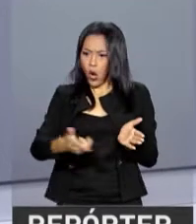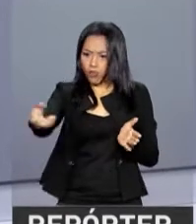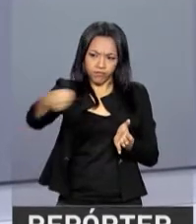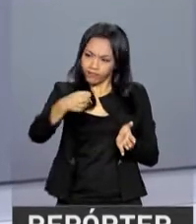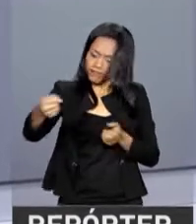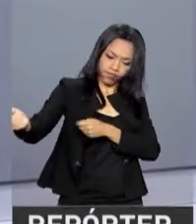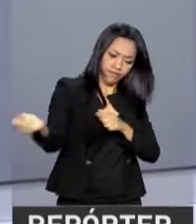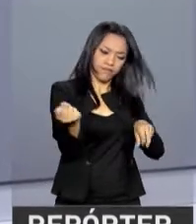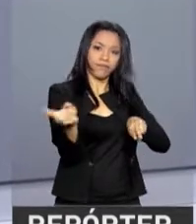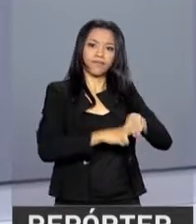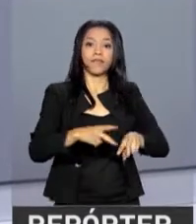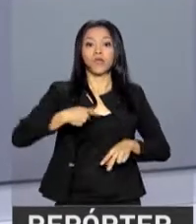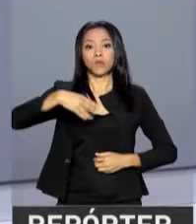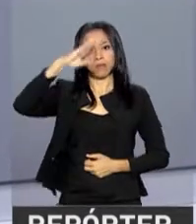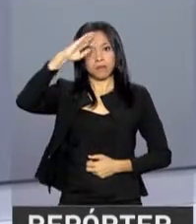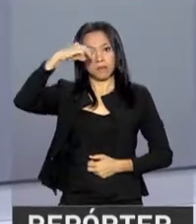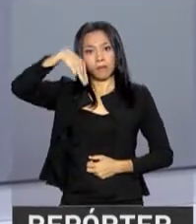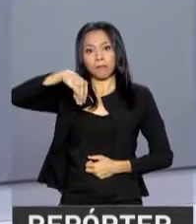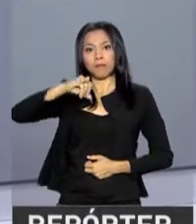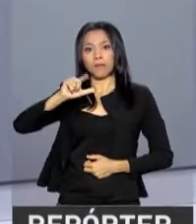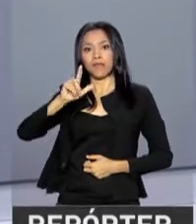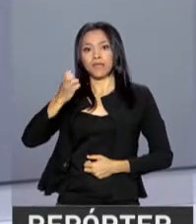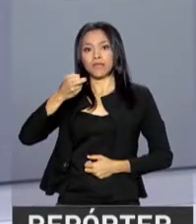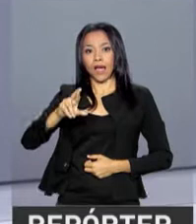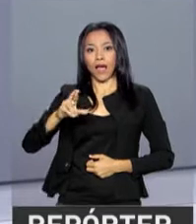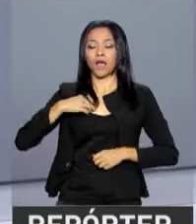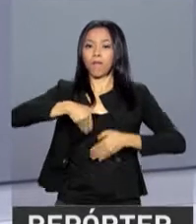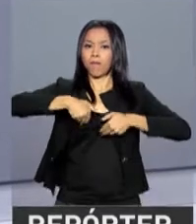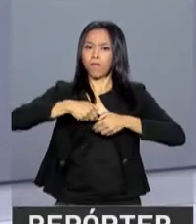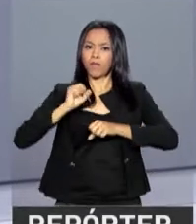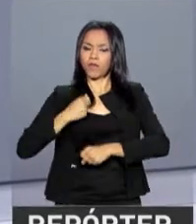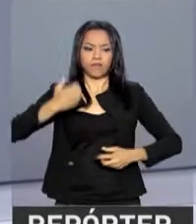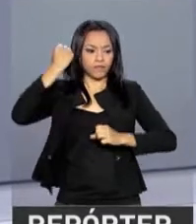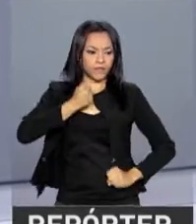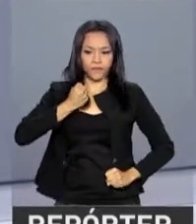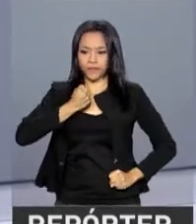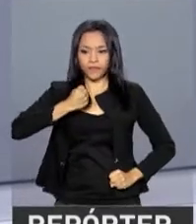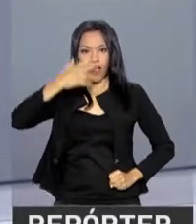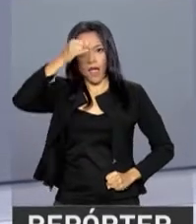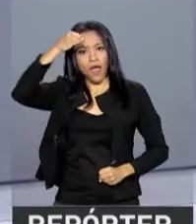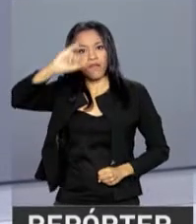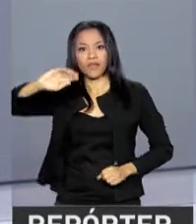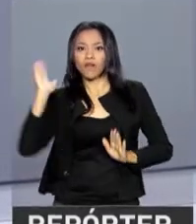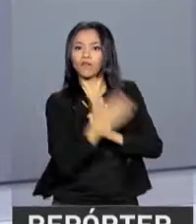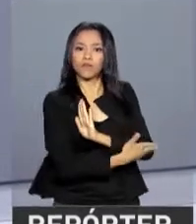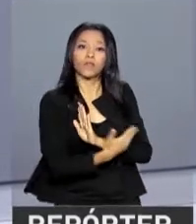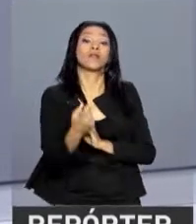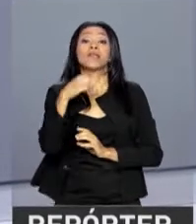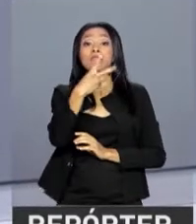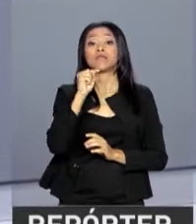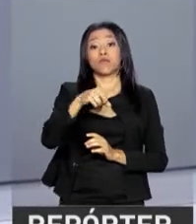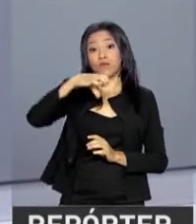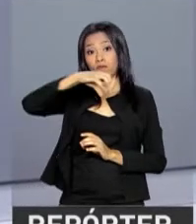policiais militares realizaram bloqueios para evitar a fuga de criminosos participam da ação 3.900 homens sendo três